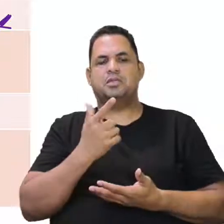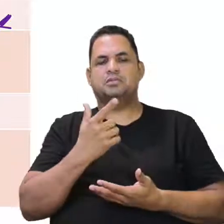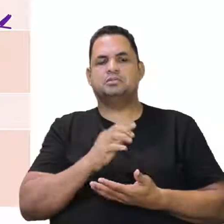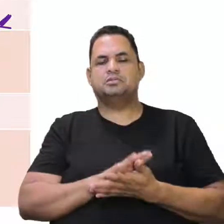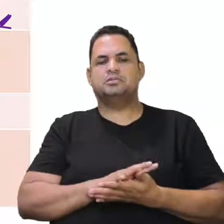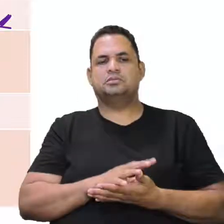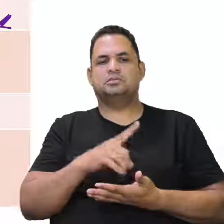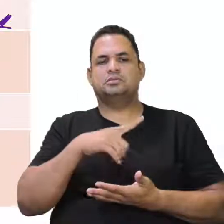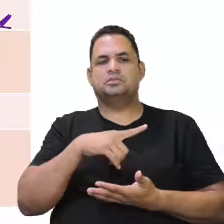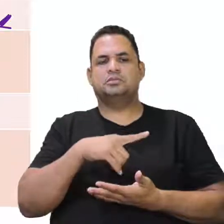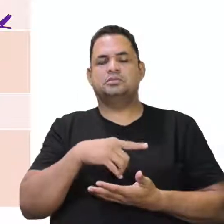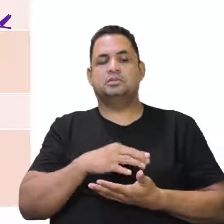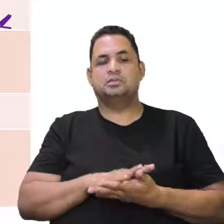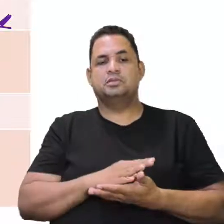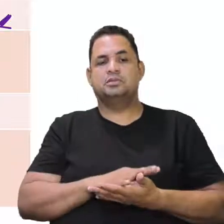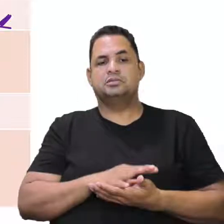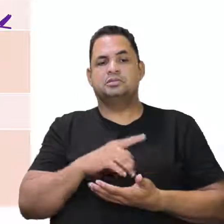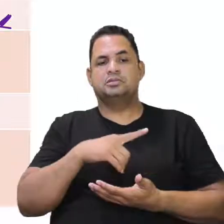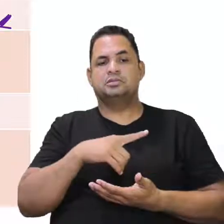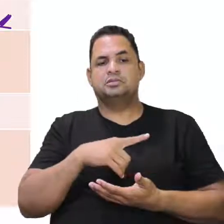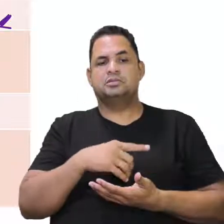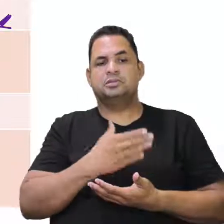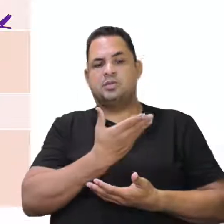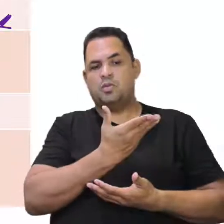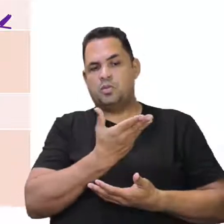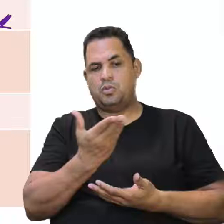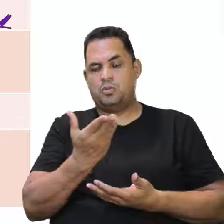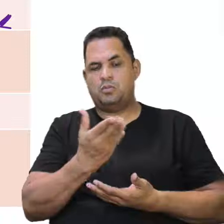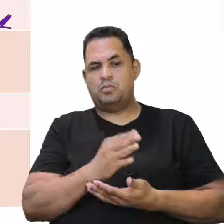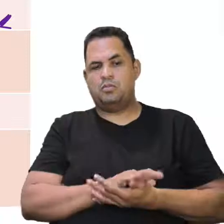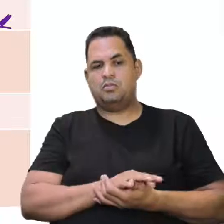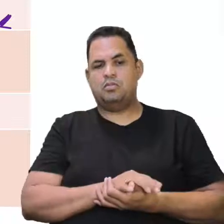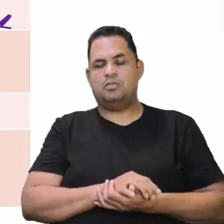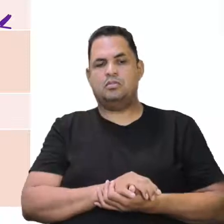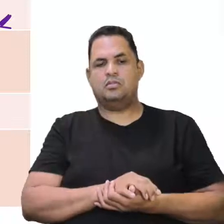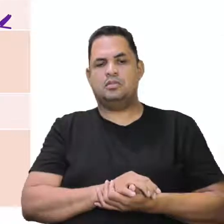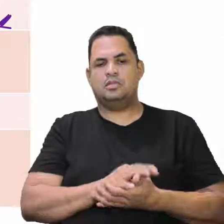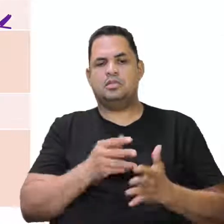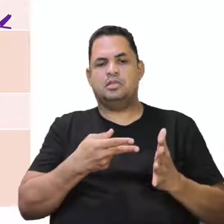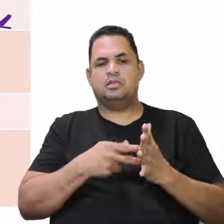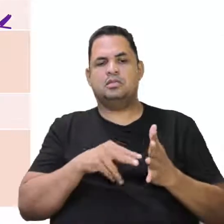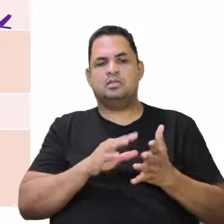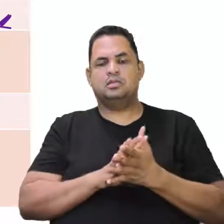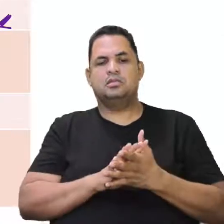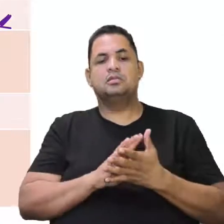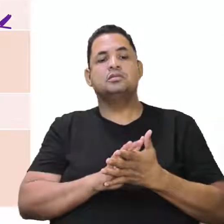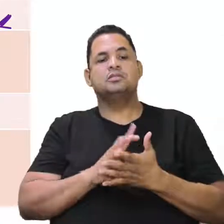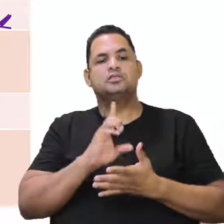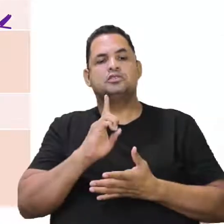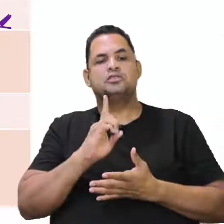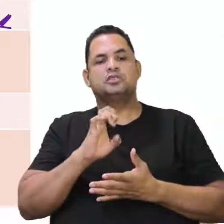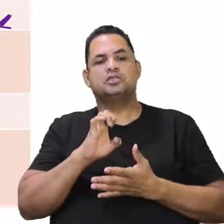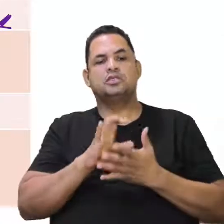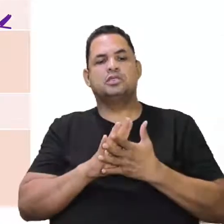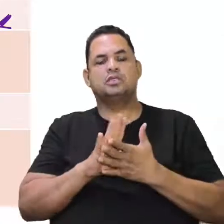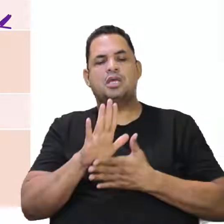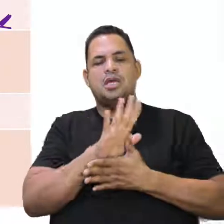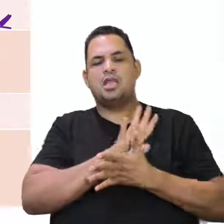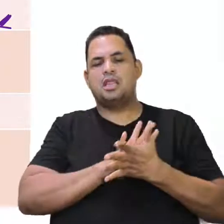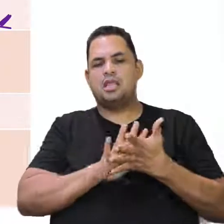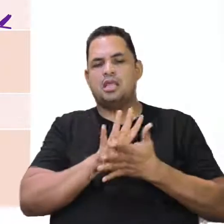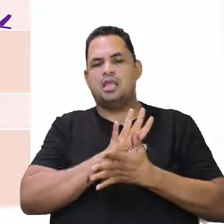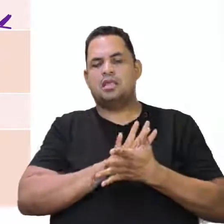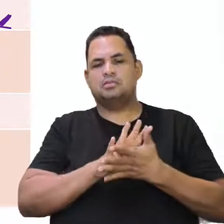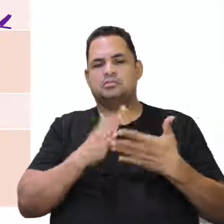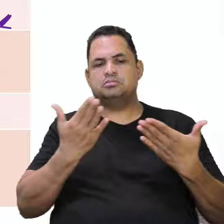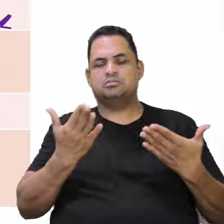anyone, tiveram 3 formas também, nós temos o nothing agora. Nothing vai significar que nada, a mesma coisa que o primeiro exemplo de